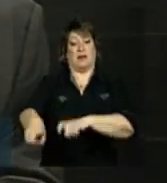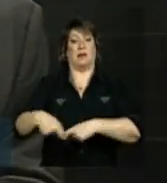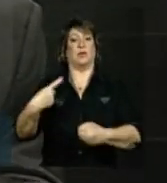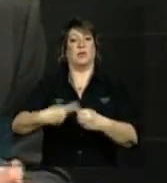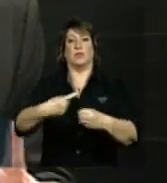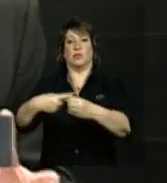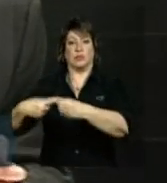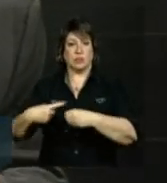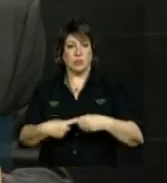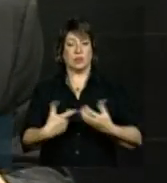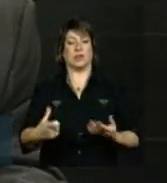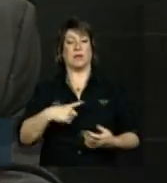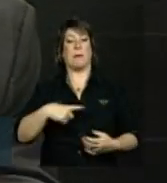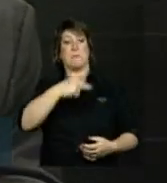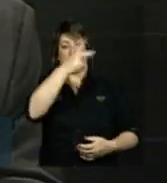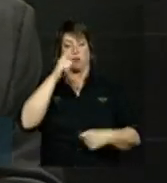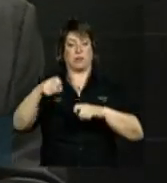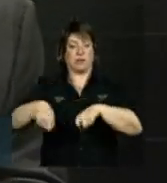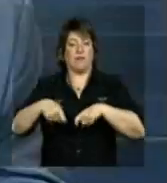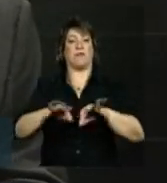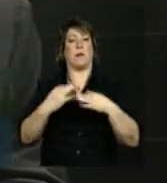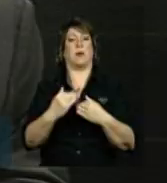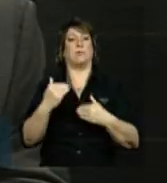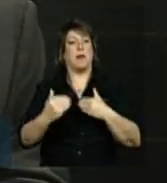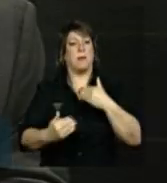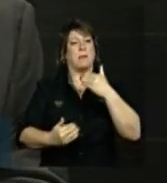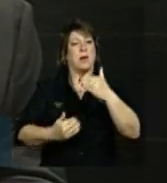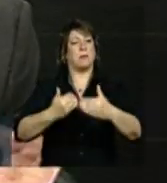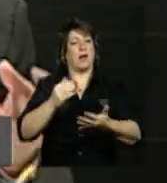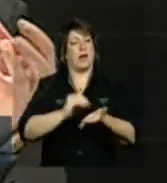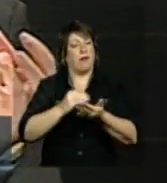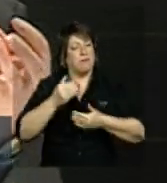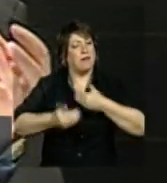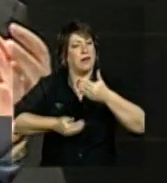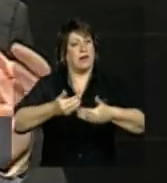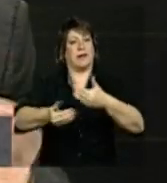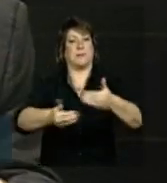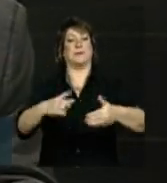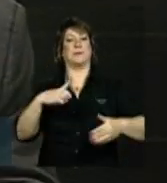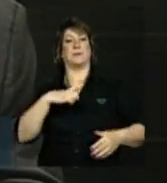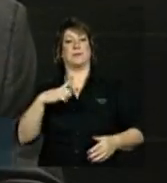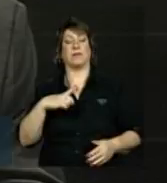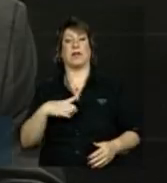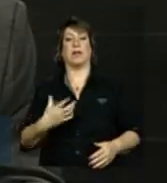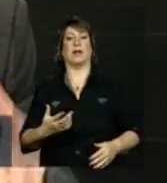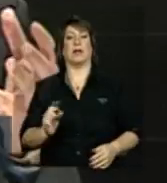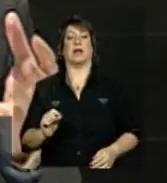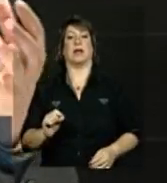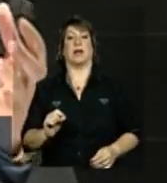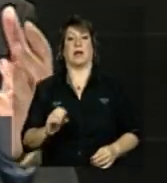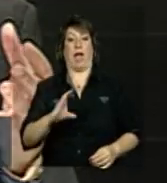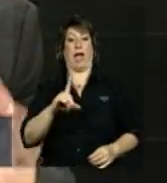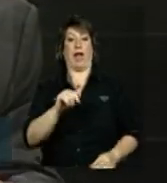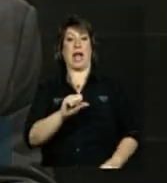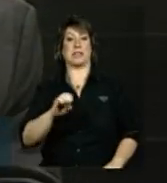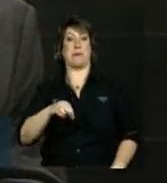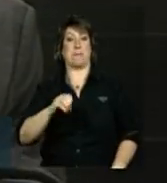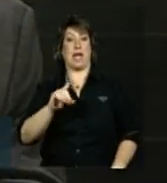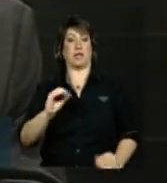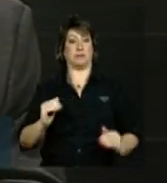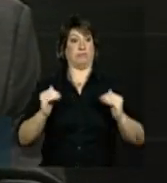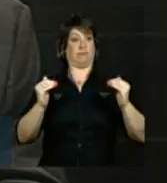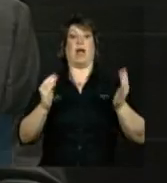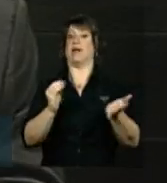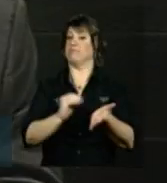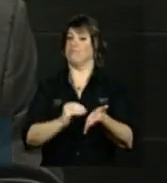agricultores familiares que estão em processo de desenvolvimento e ainda não estão naquela caracterização, digamos, de uma classe média rural que